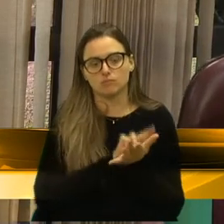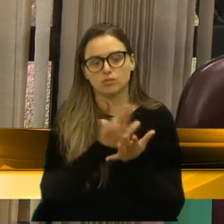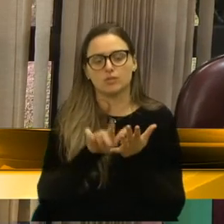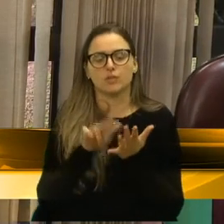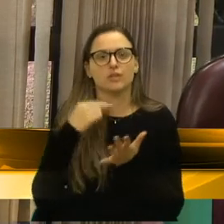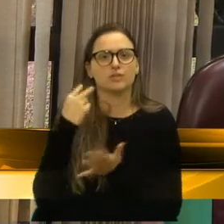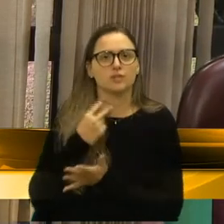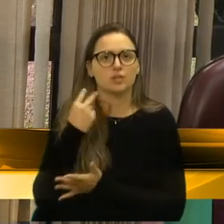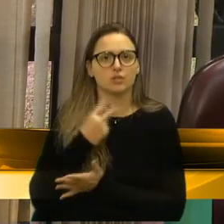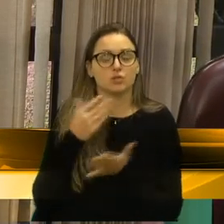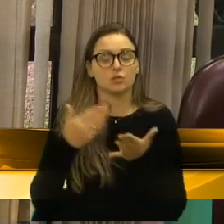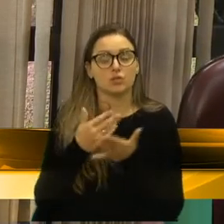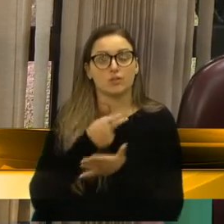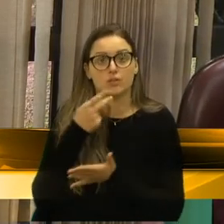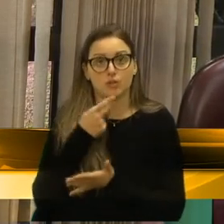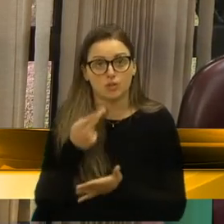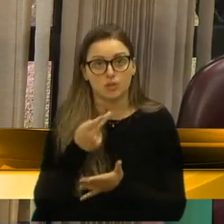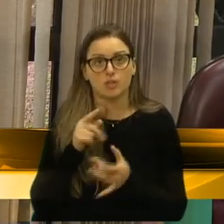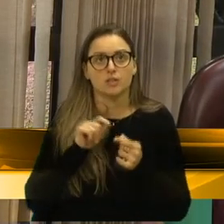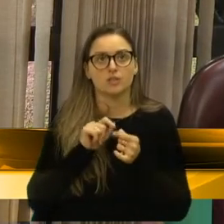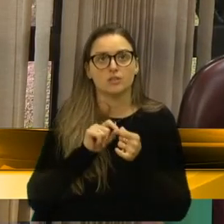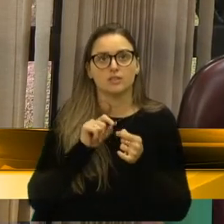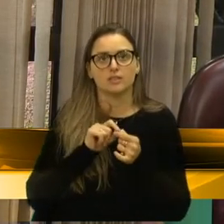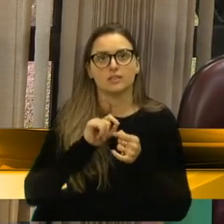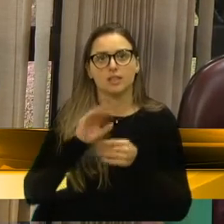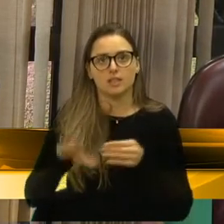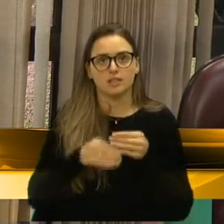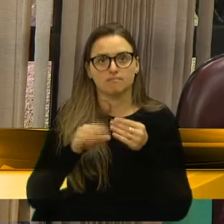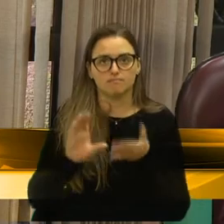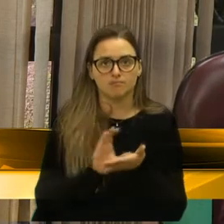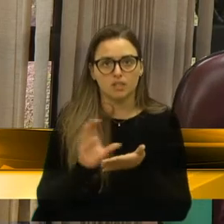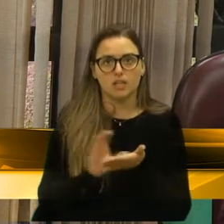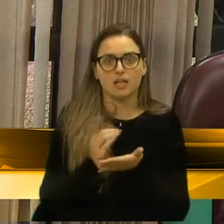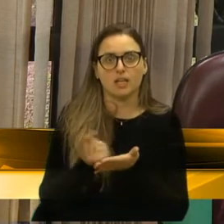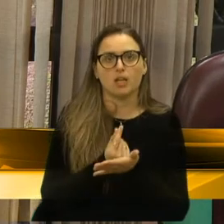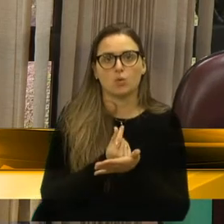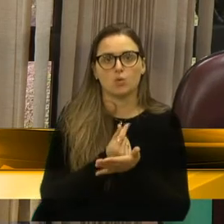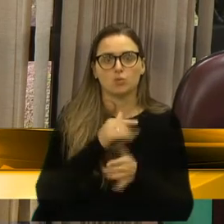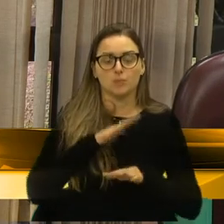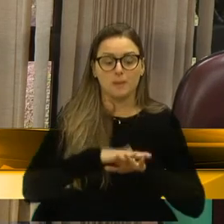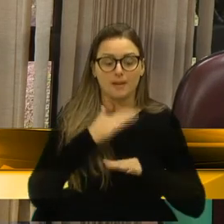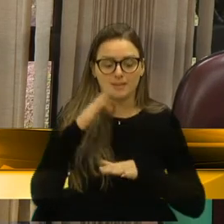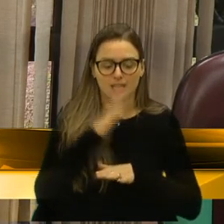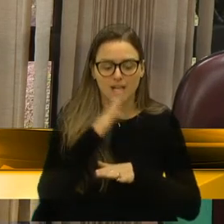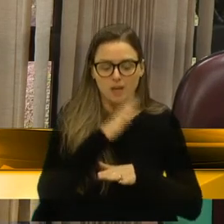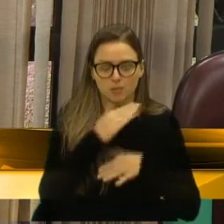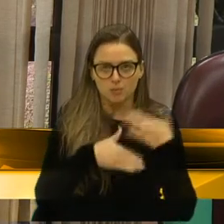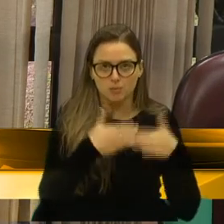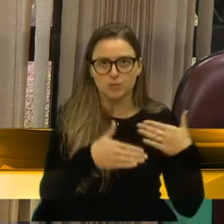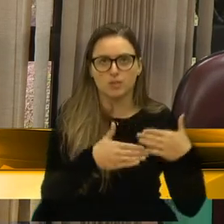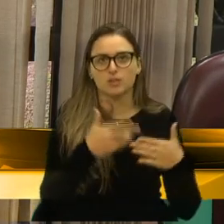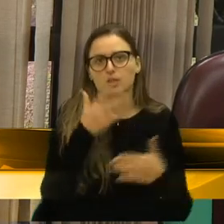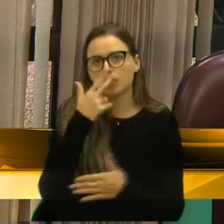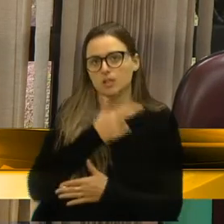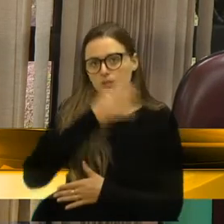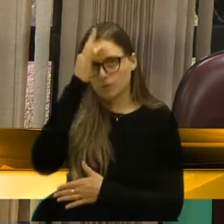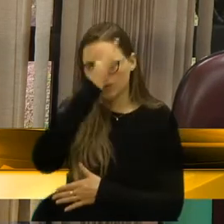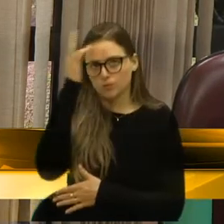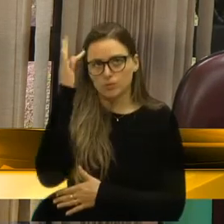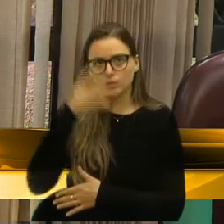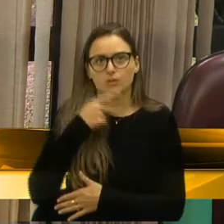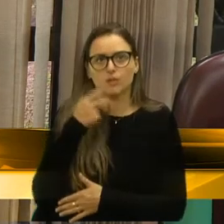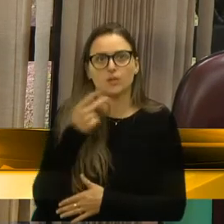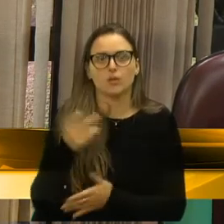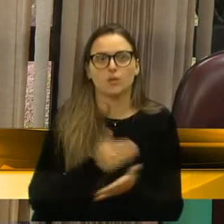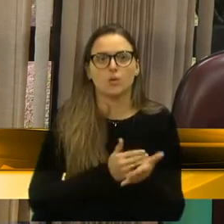vereadores já comentaram de entrada de recursos para o município de agilização do processo para que as pessoas como vereador gustavo toigo falou